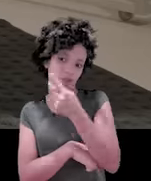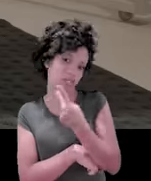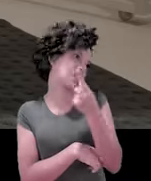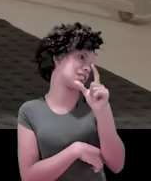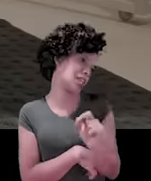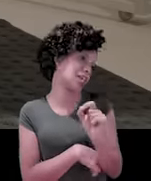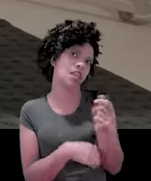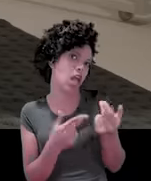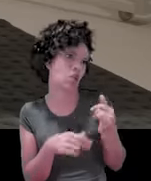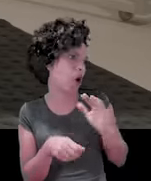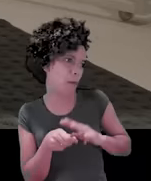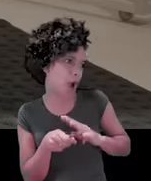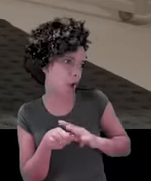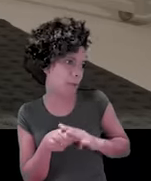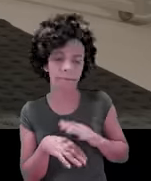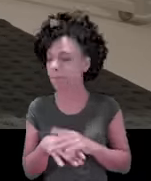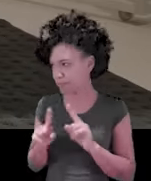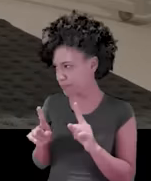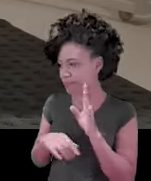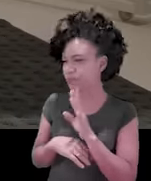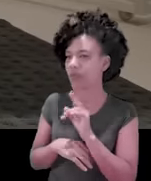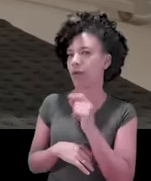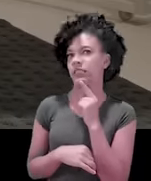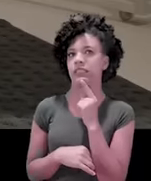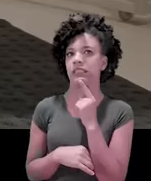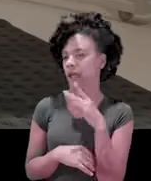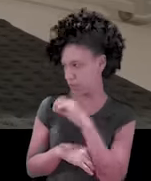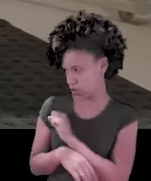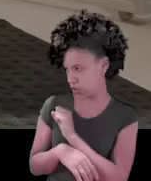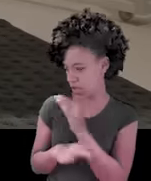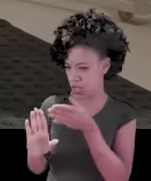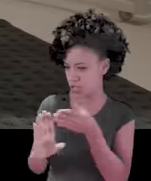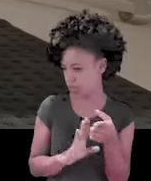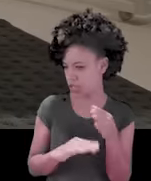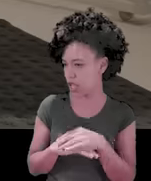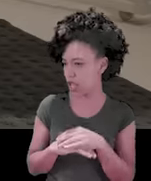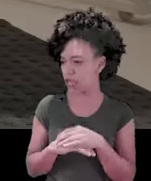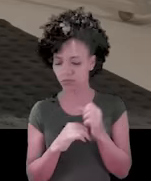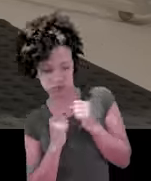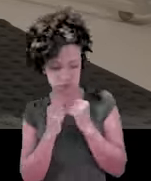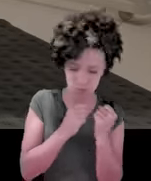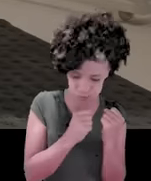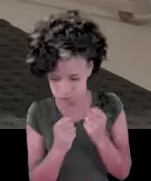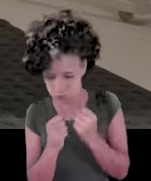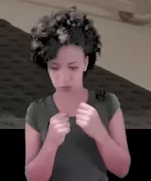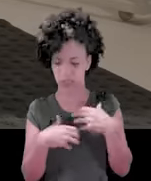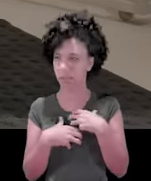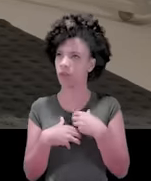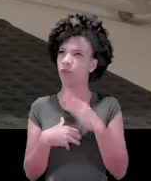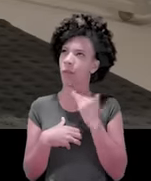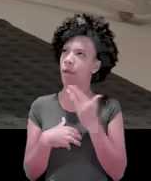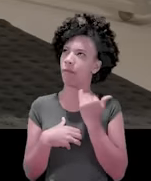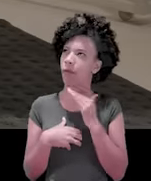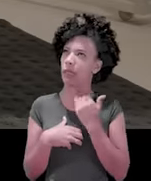210r dá uma Kombi minha cara Rapidinho é nem nesse período do craque da Unicamp que você pensou eu tô morrendo eu tô morrendo